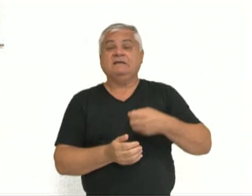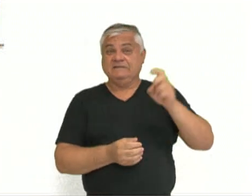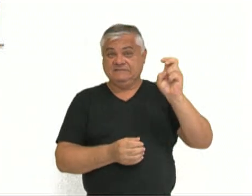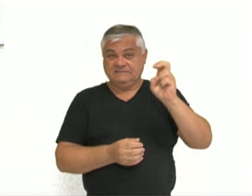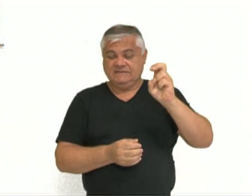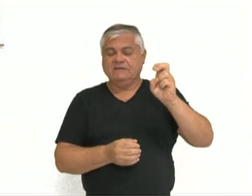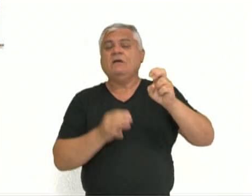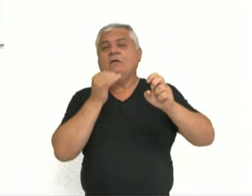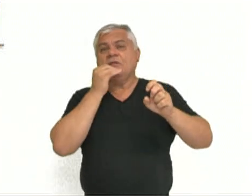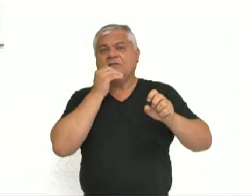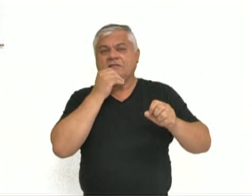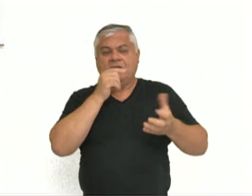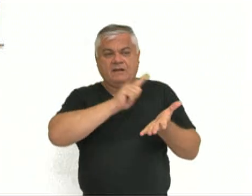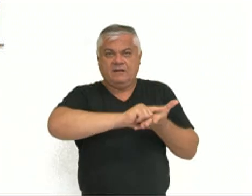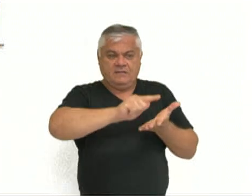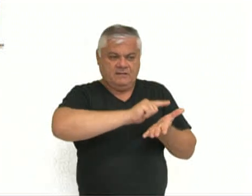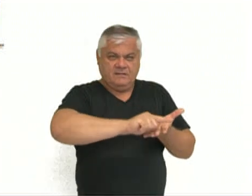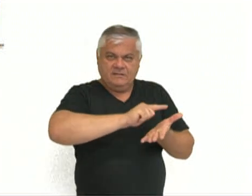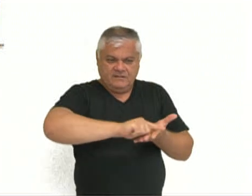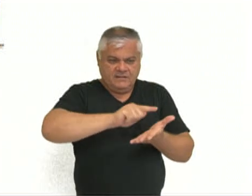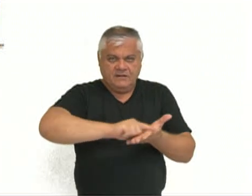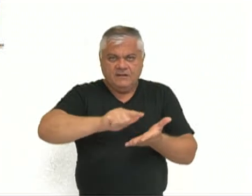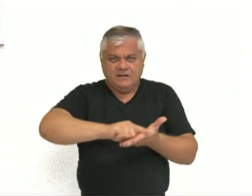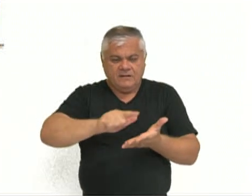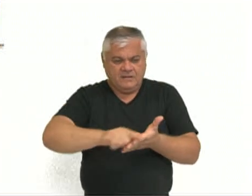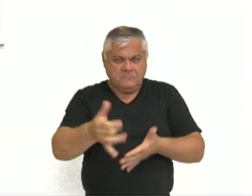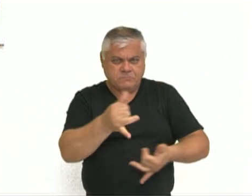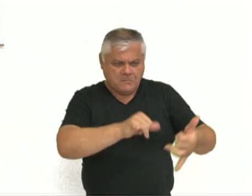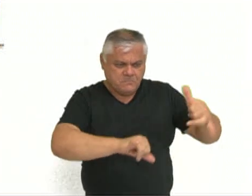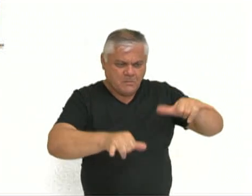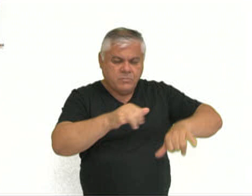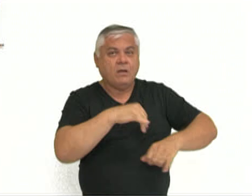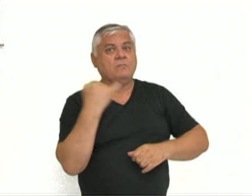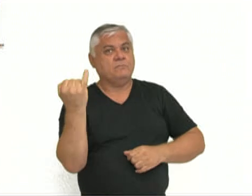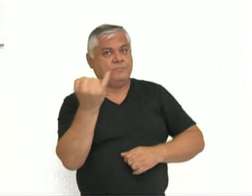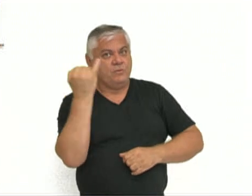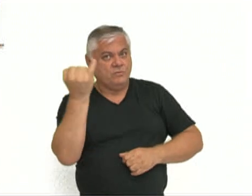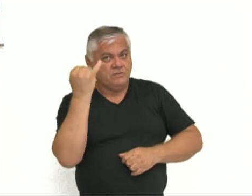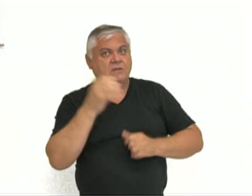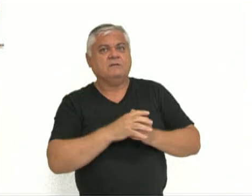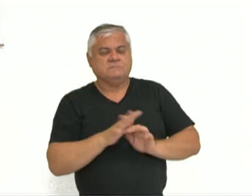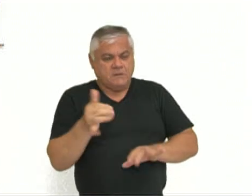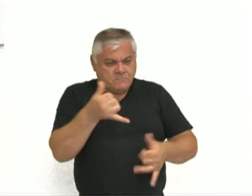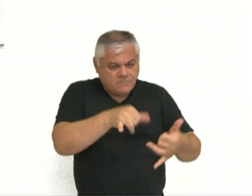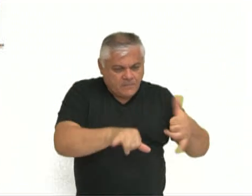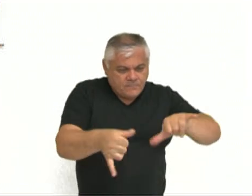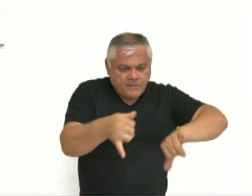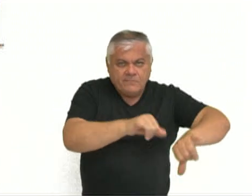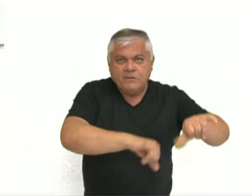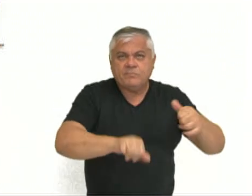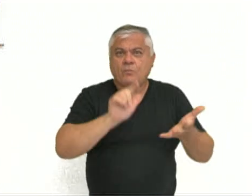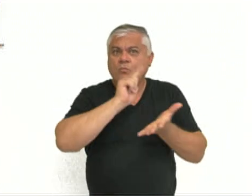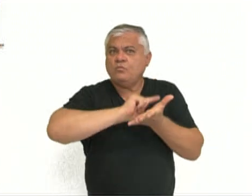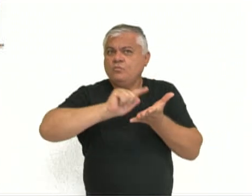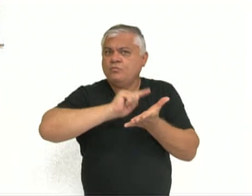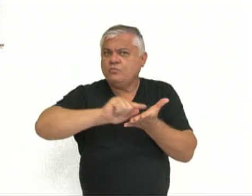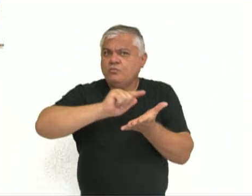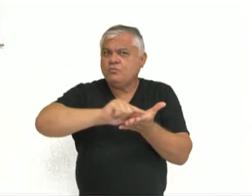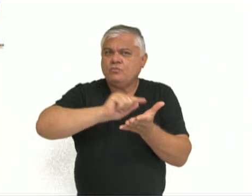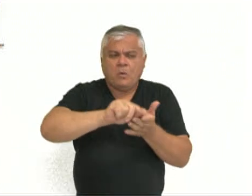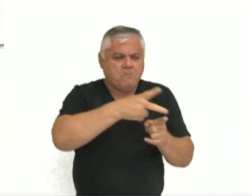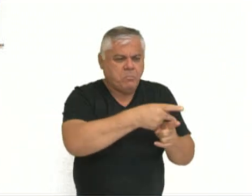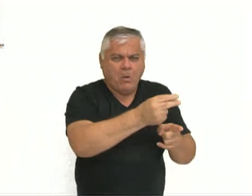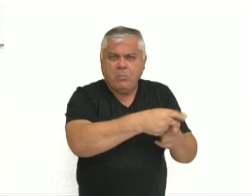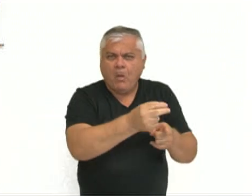A desinfecção, cujo processo é muito importante, é através da desinfecção que nós temos a eliminação, por exemplo,